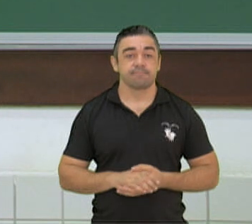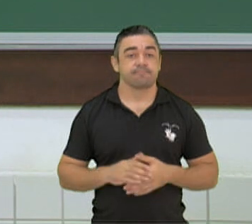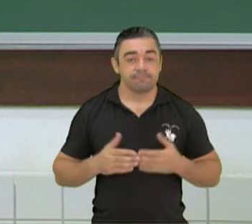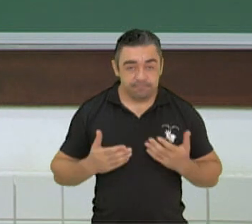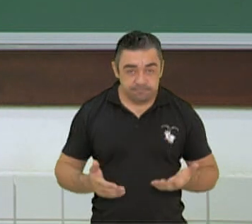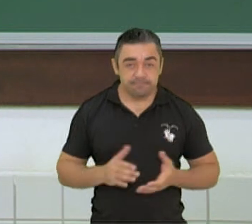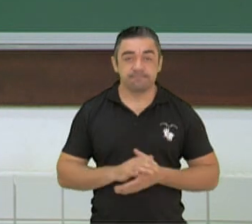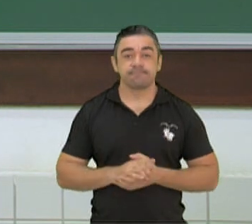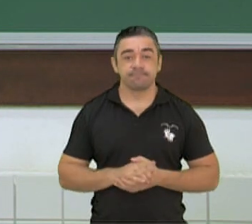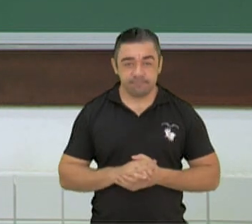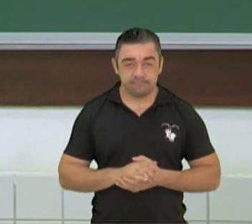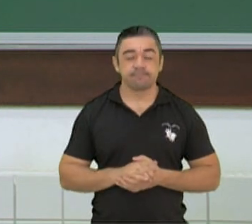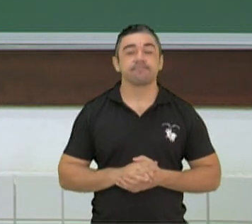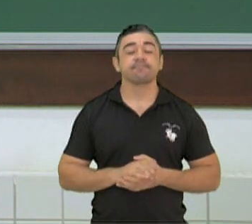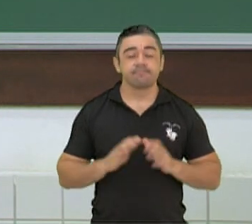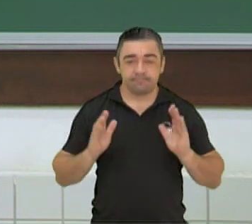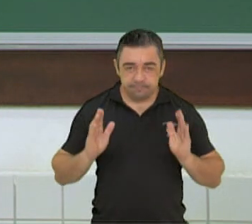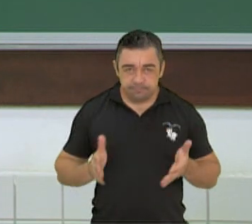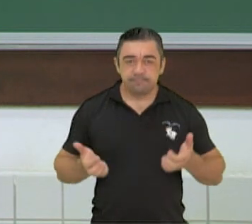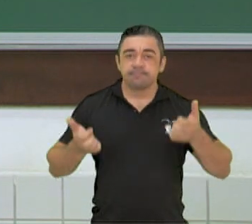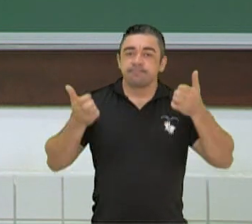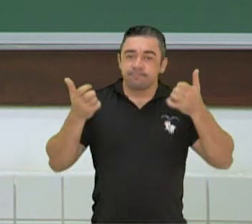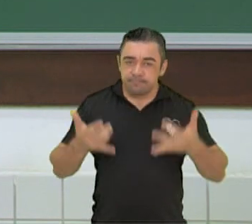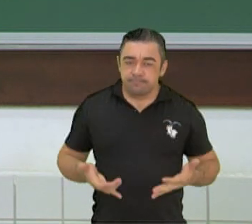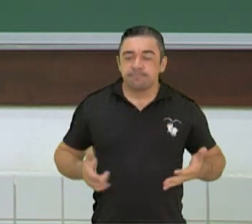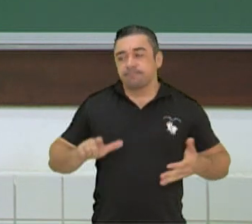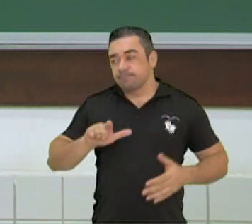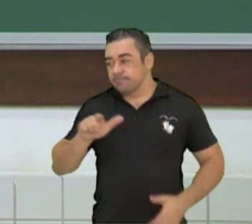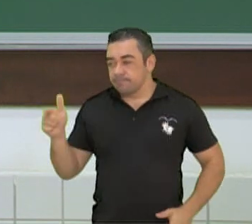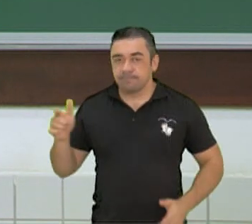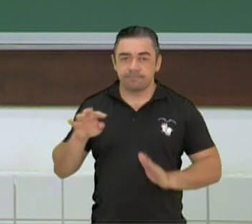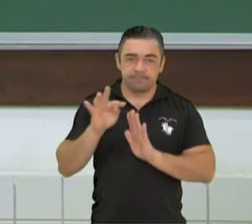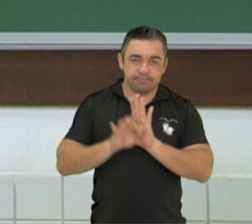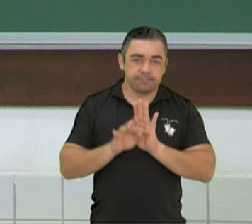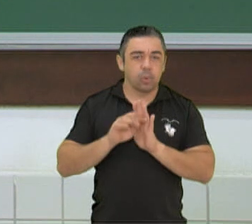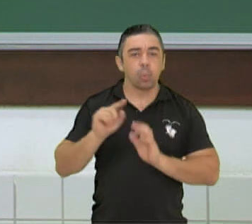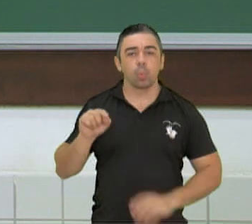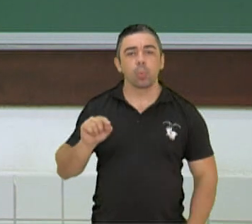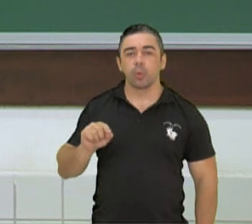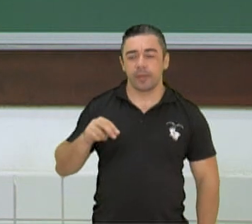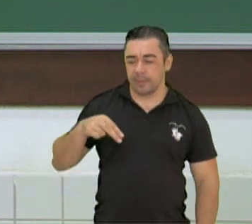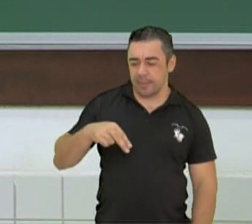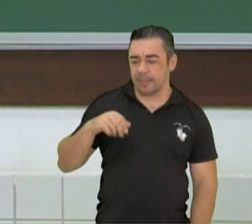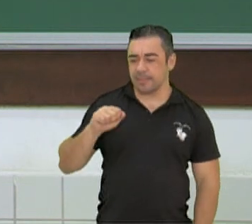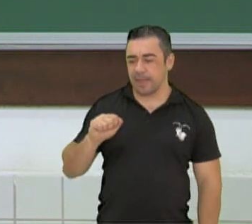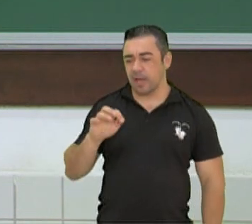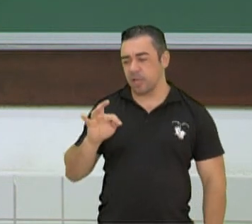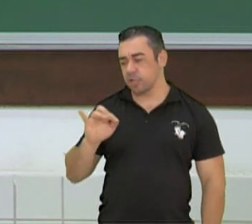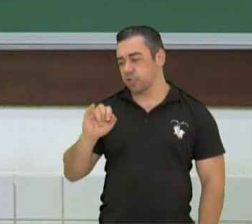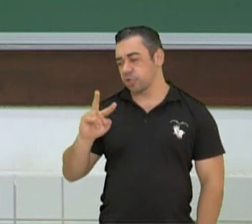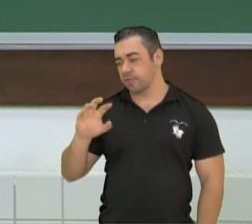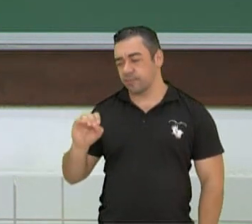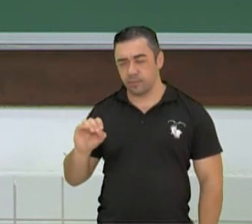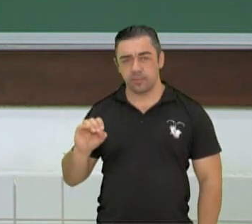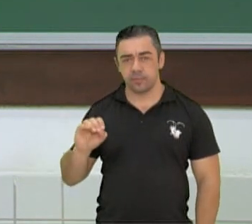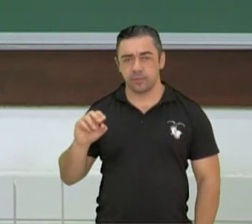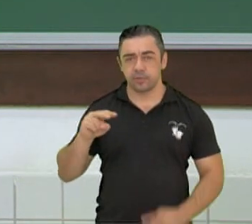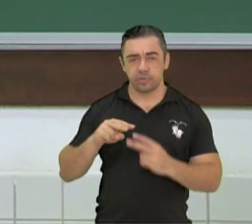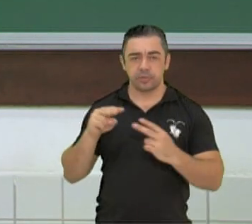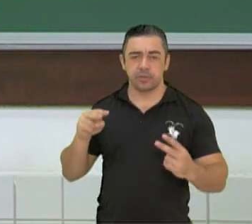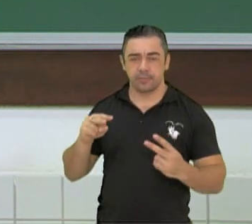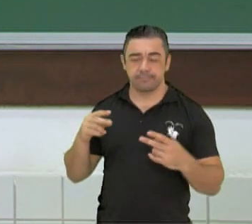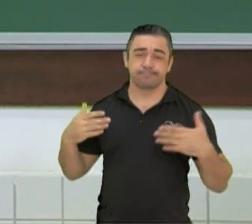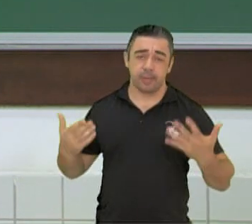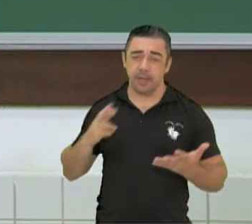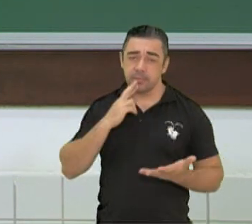tá aí, pessoal. Já falamos muito em vários outros textos aí sobre os nativos digitais, não é verdade? Então, sem dúvida nenhuma, a